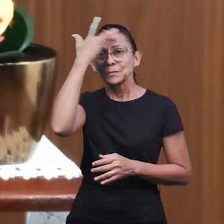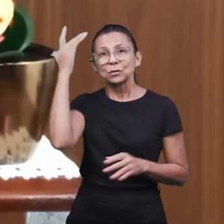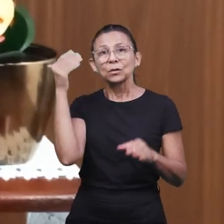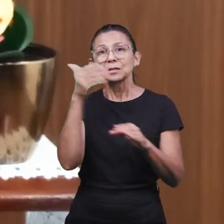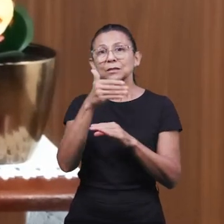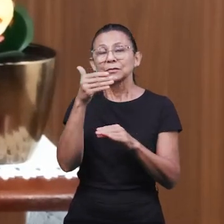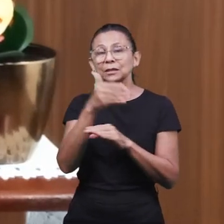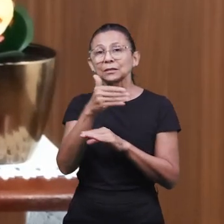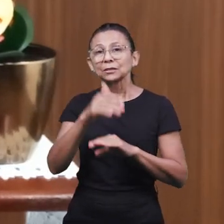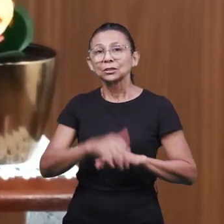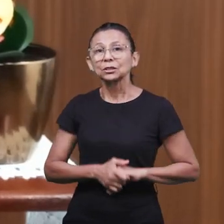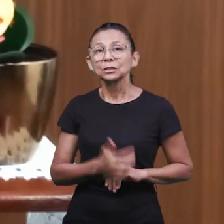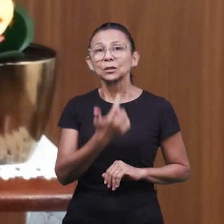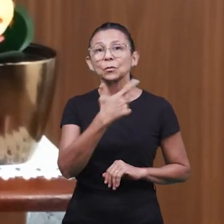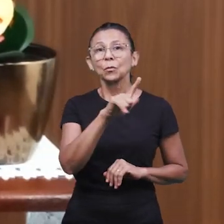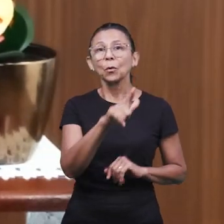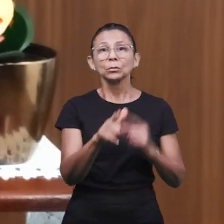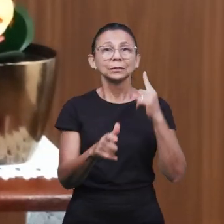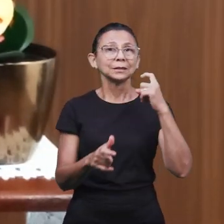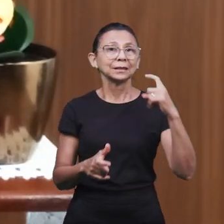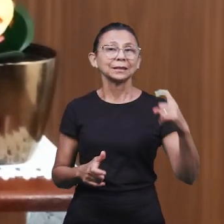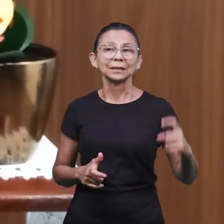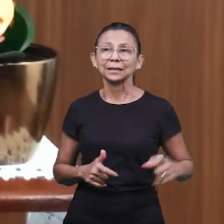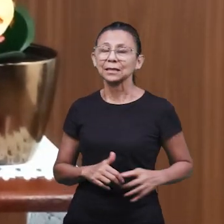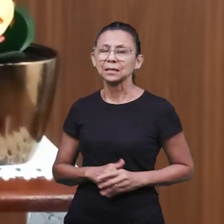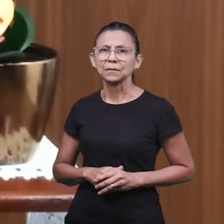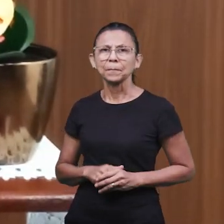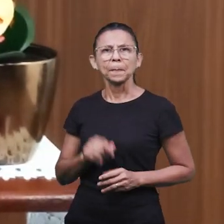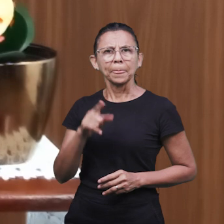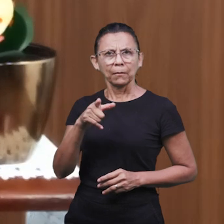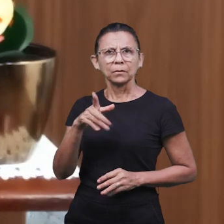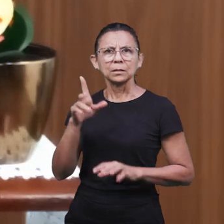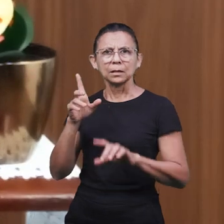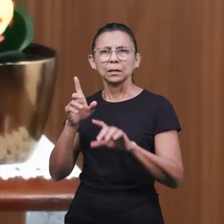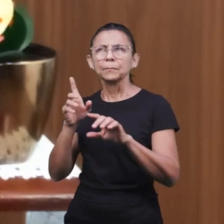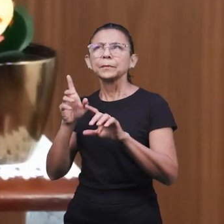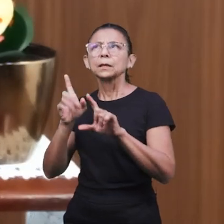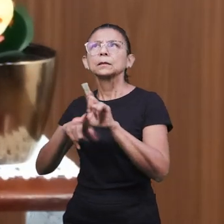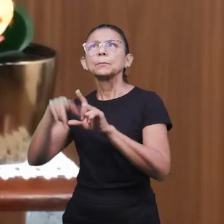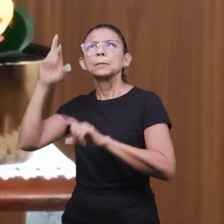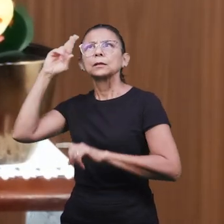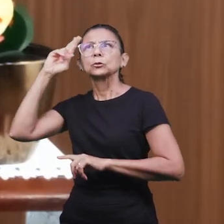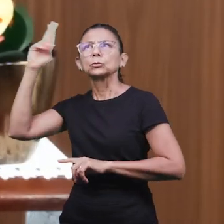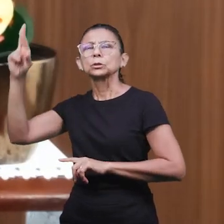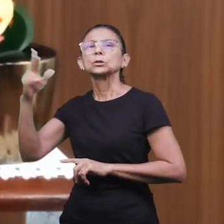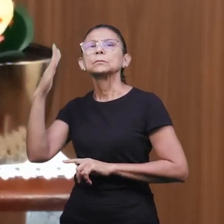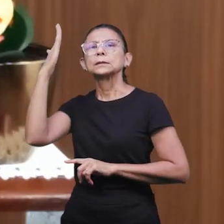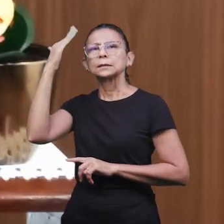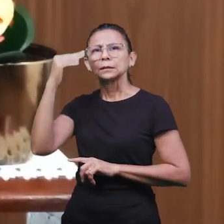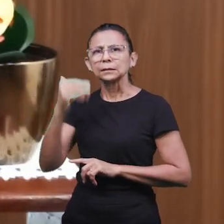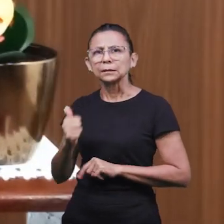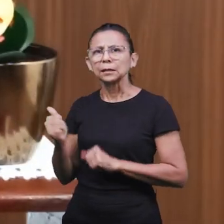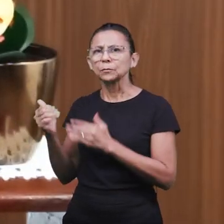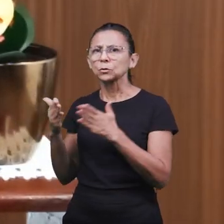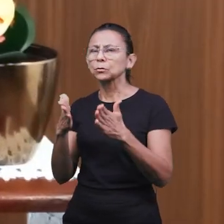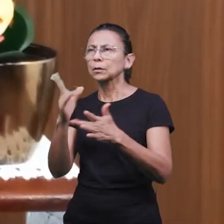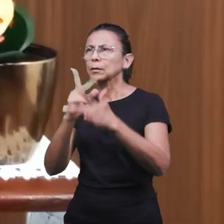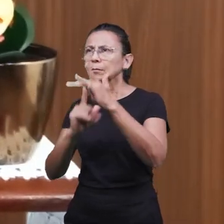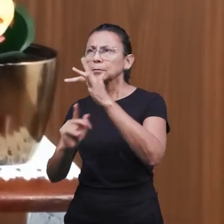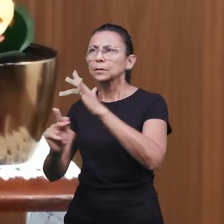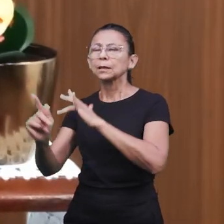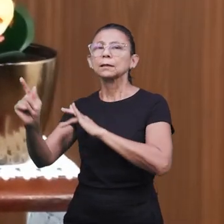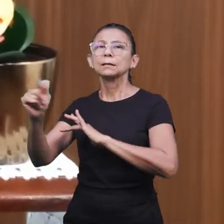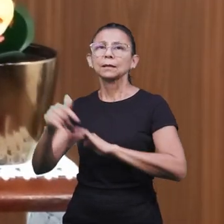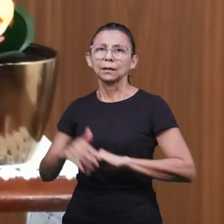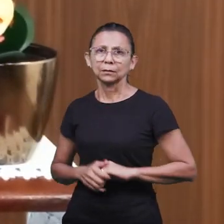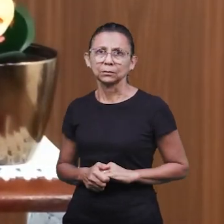Senhor é saber que você tem um conselho de vida, que você tem um caminho que não termina aqui, mas que te leva para a eternidade, mas as